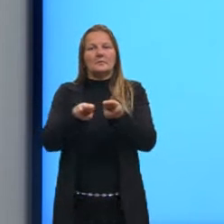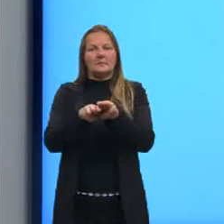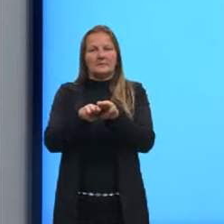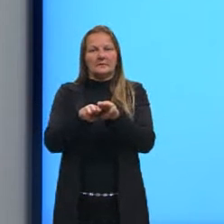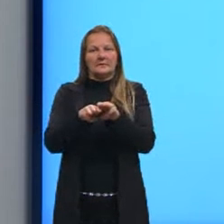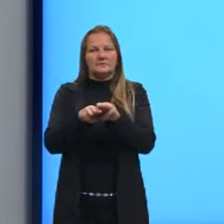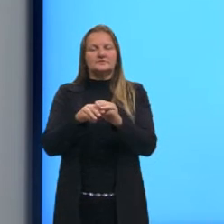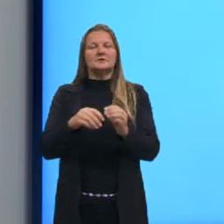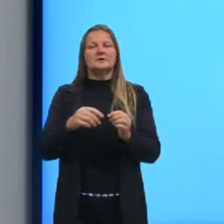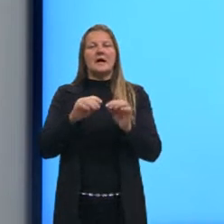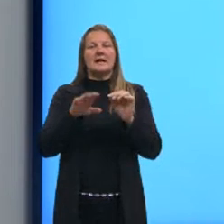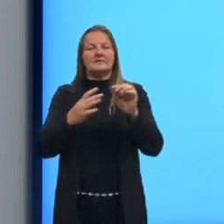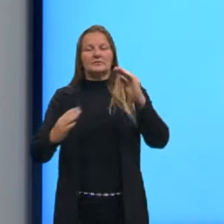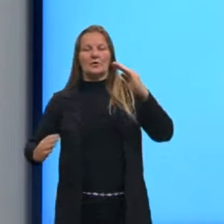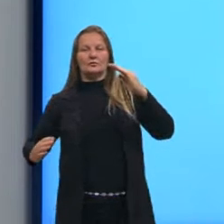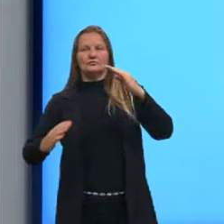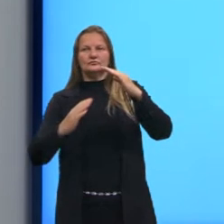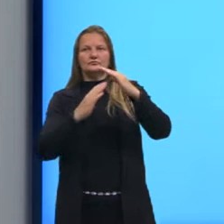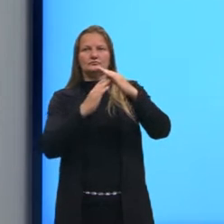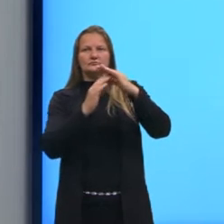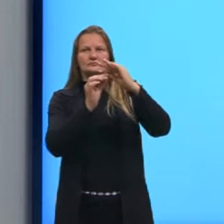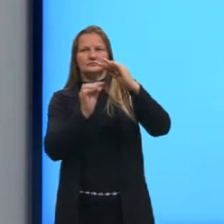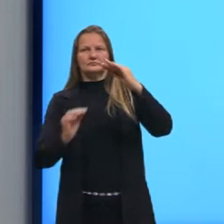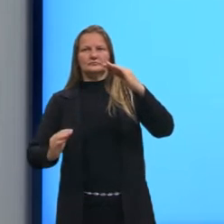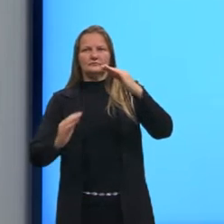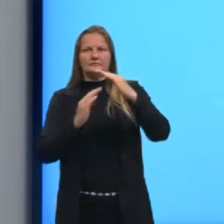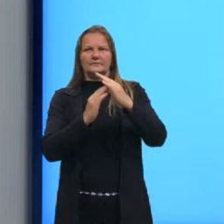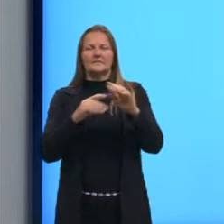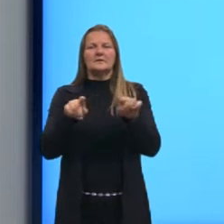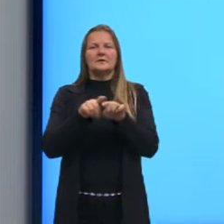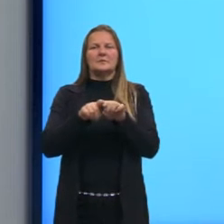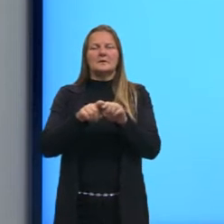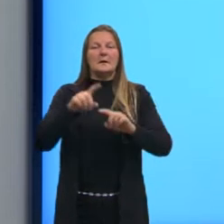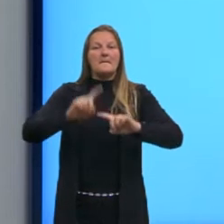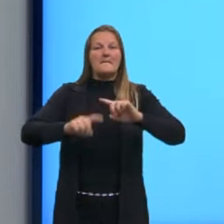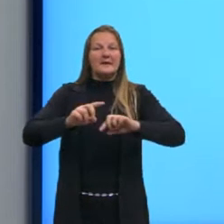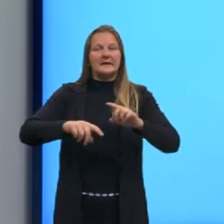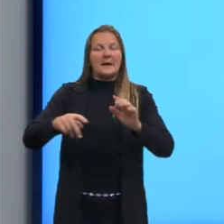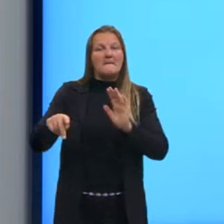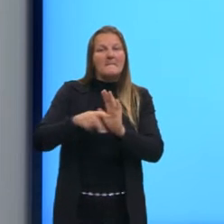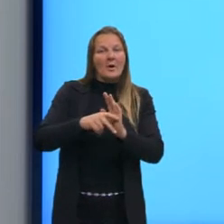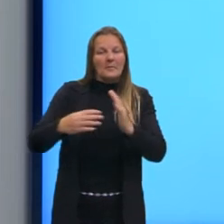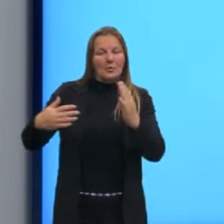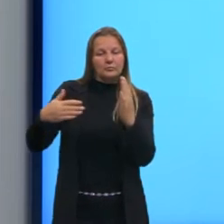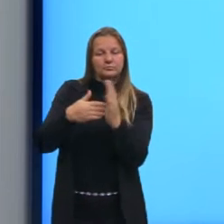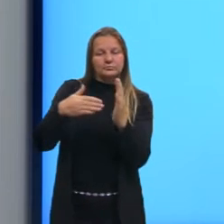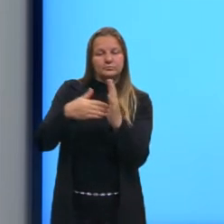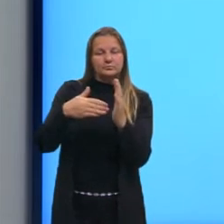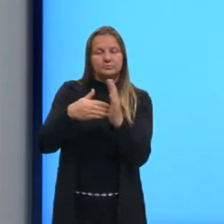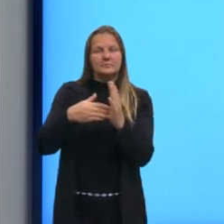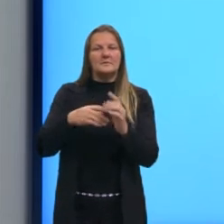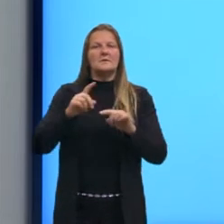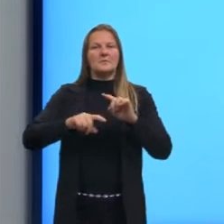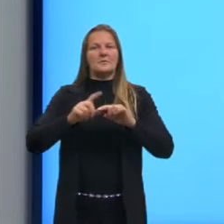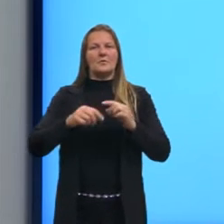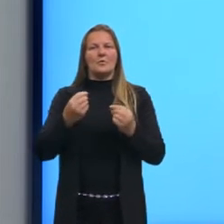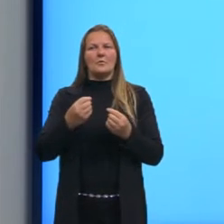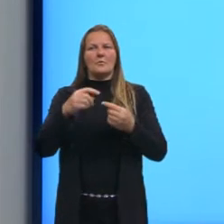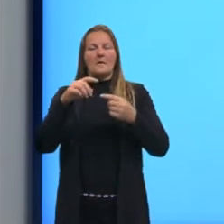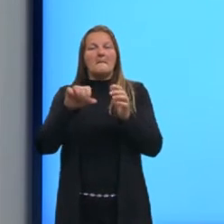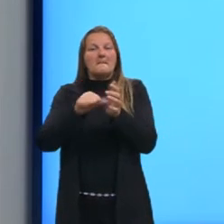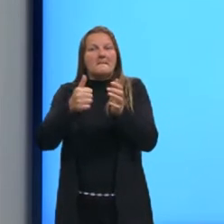somente transversais, e por último também as ondas de matéria, né? Resumindo, a gente vai dar uma maior atenção para essas duas